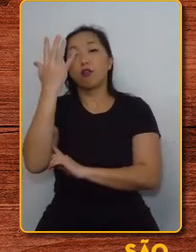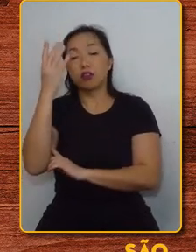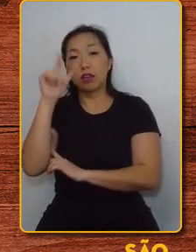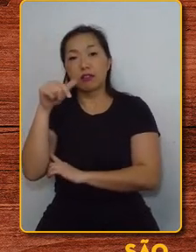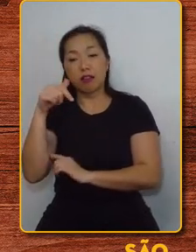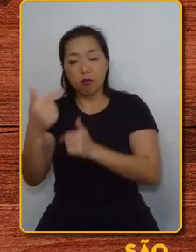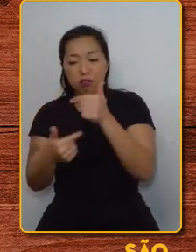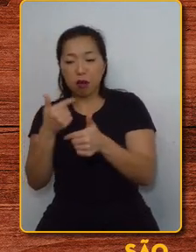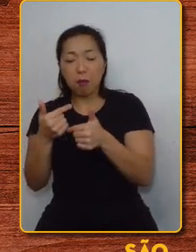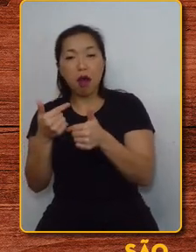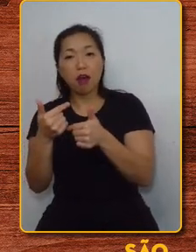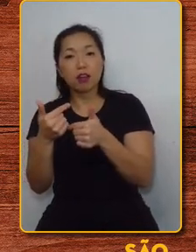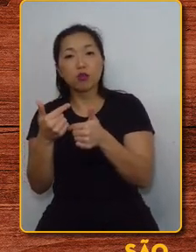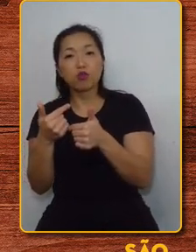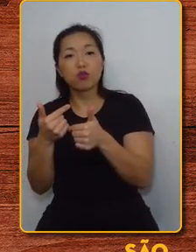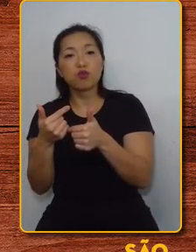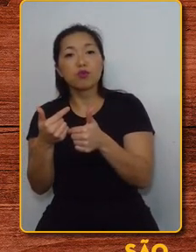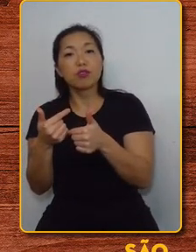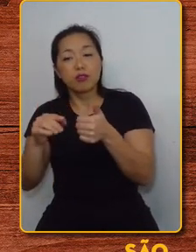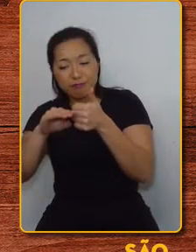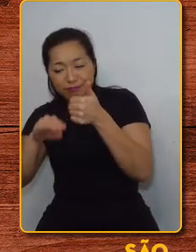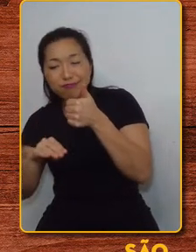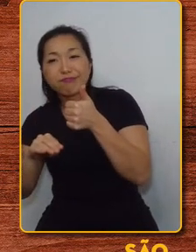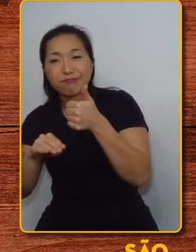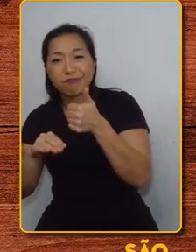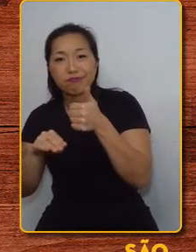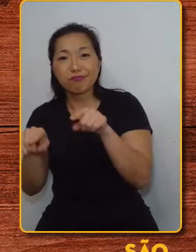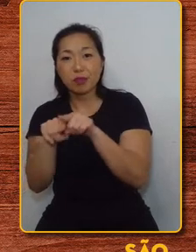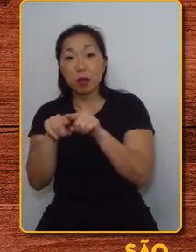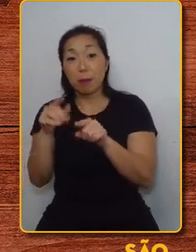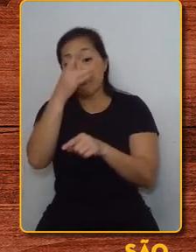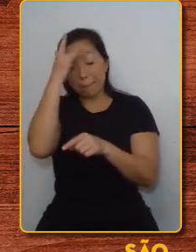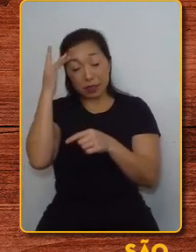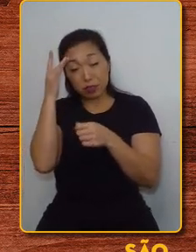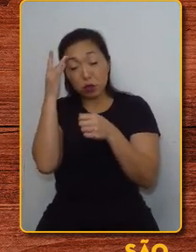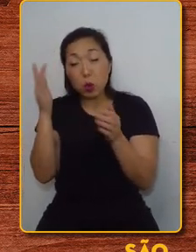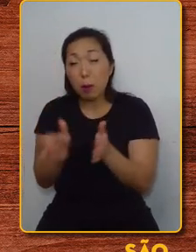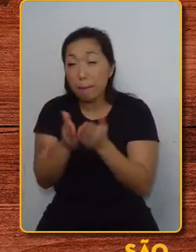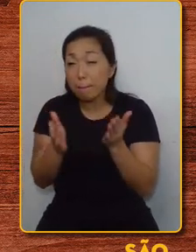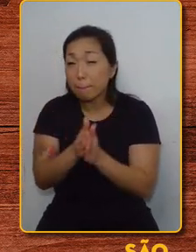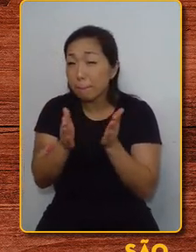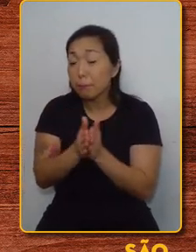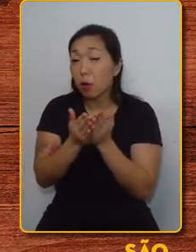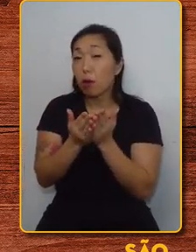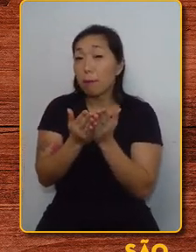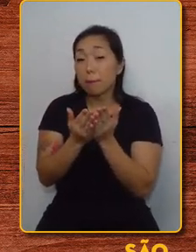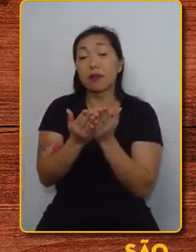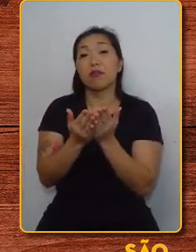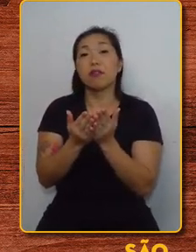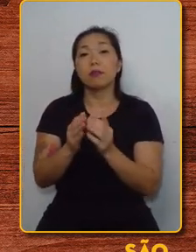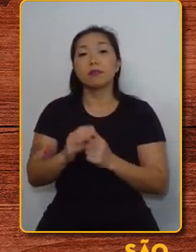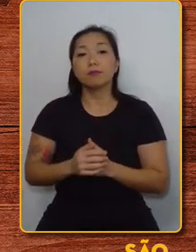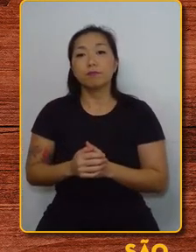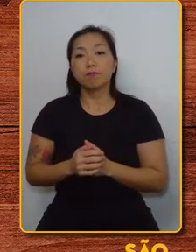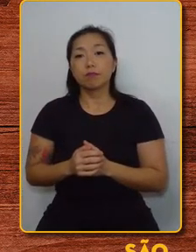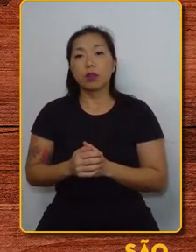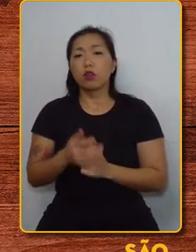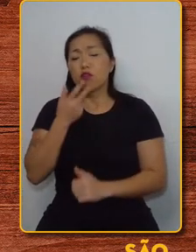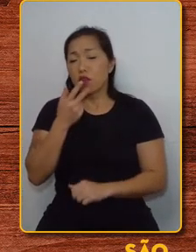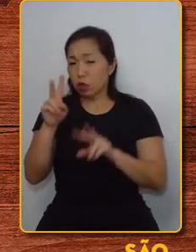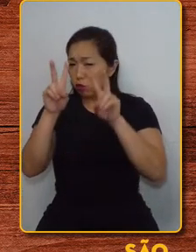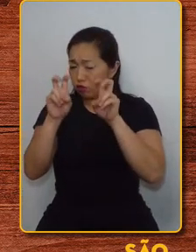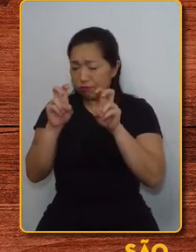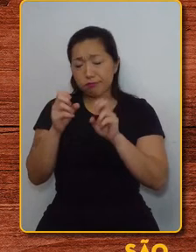pessoas abaixo da linha da pobreza, abaixo da linha da miséria, que eu estou falando pelo menos em quase 100 milhões de brasileiros que